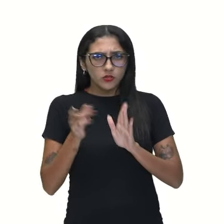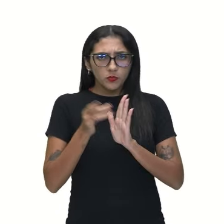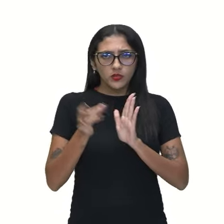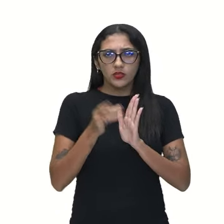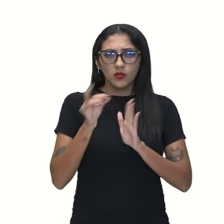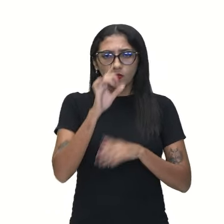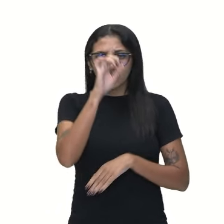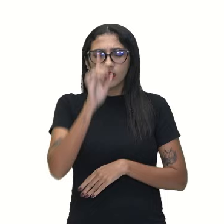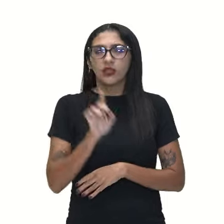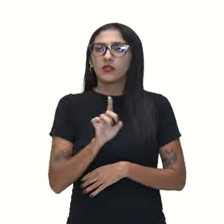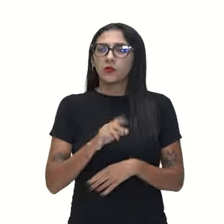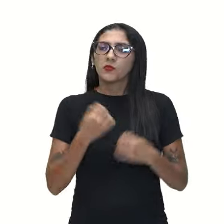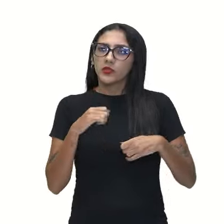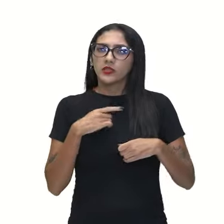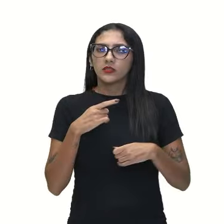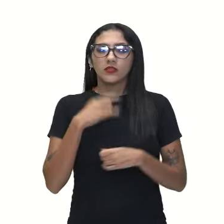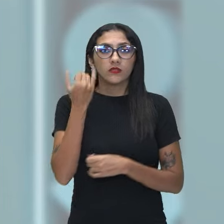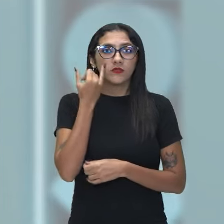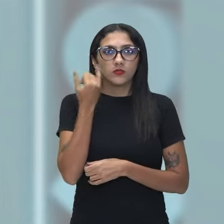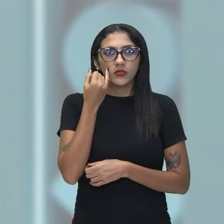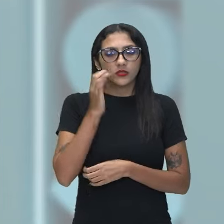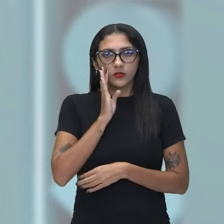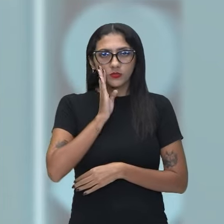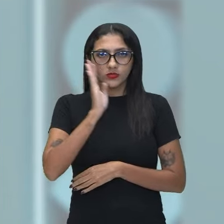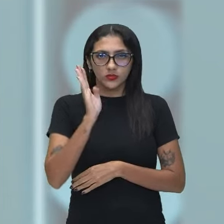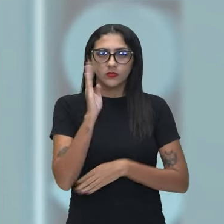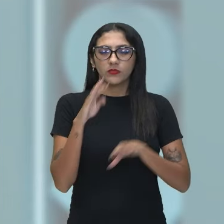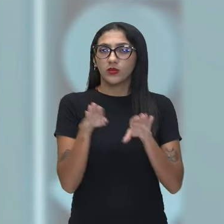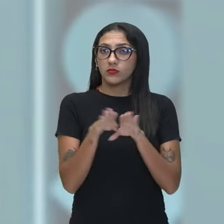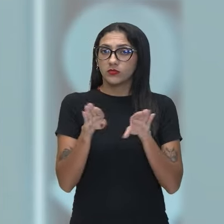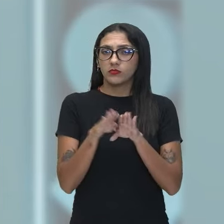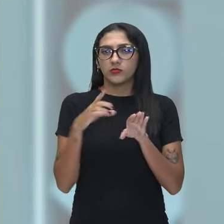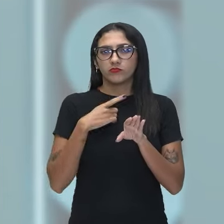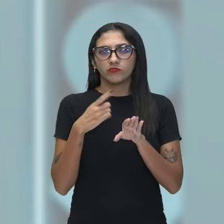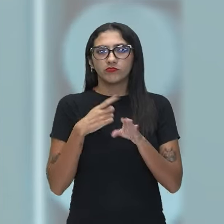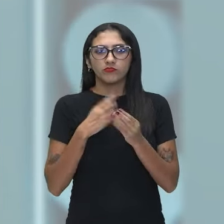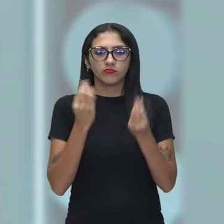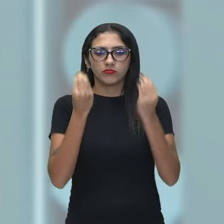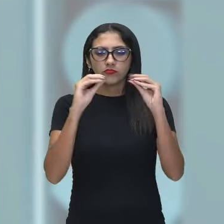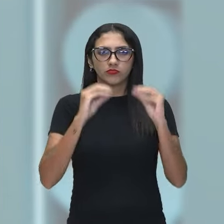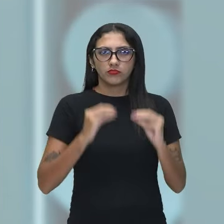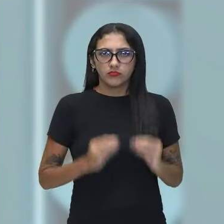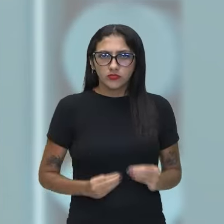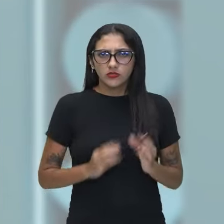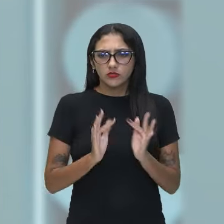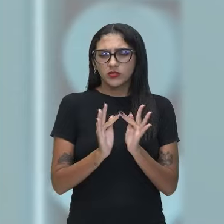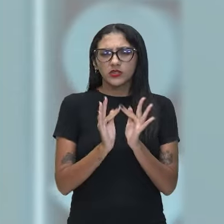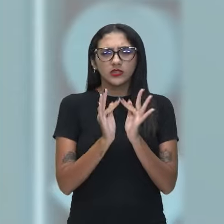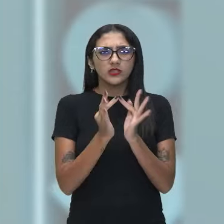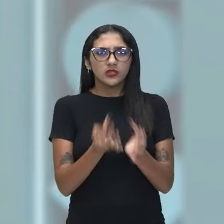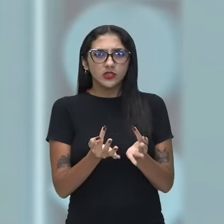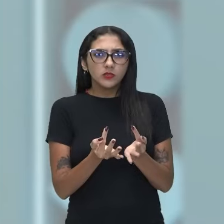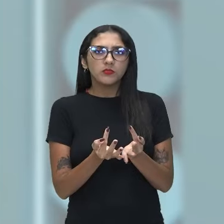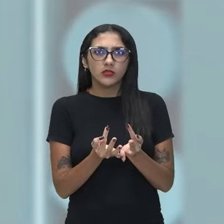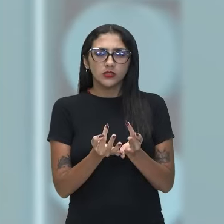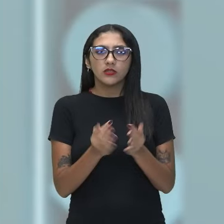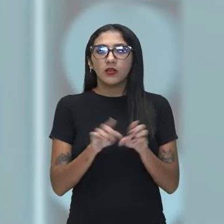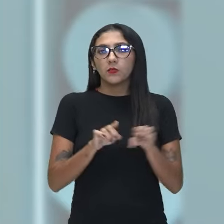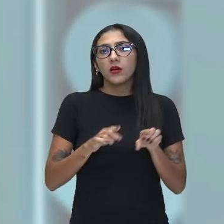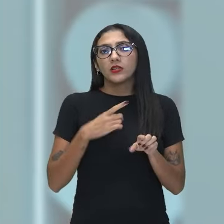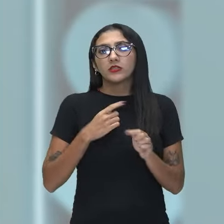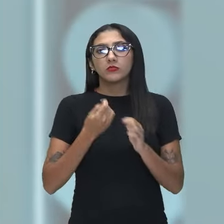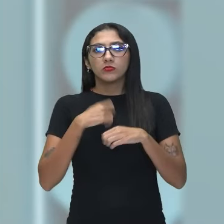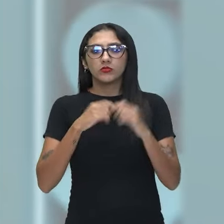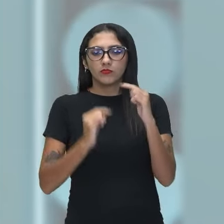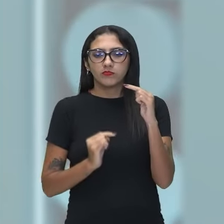as informações principais e trazê-las da forma mais sintética, num texto que vai ser